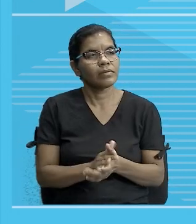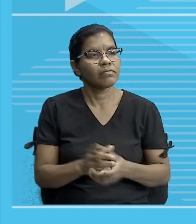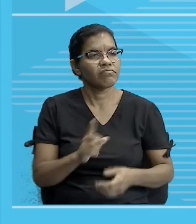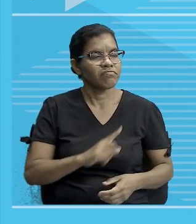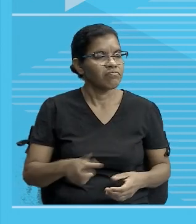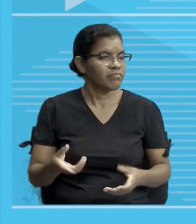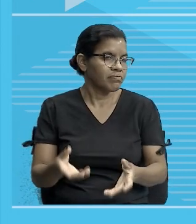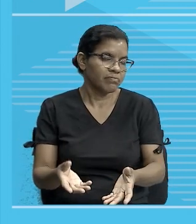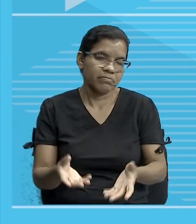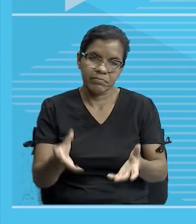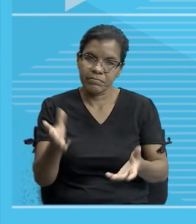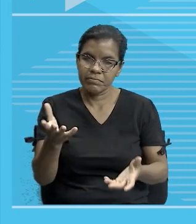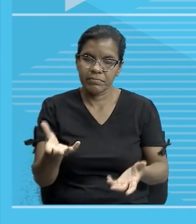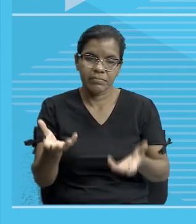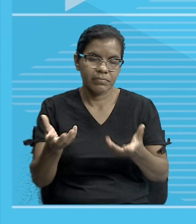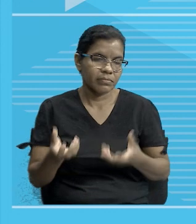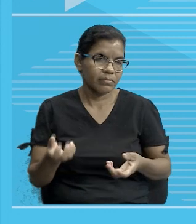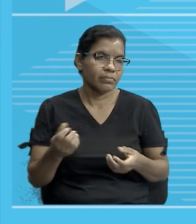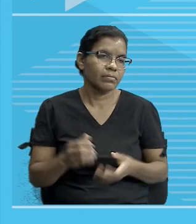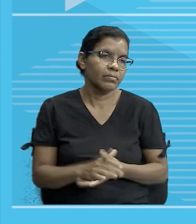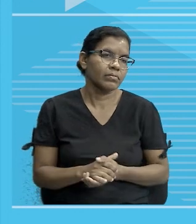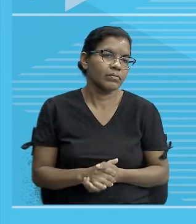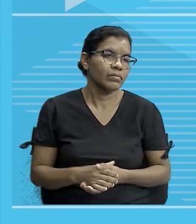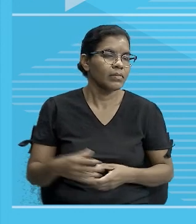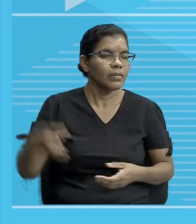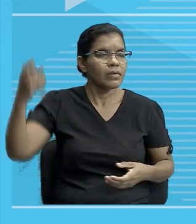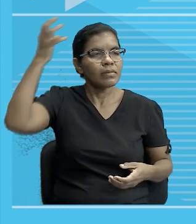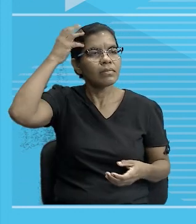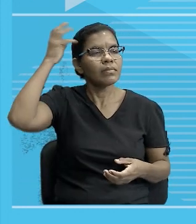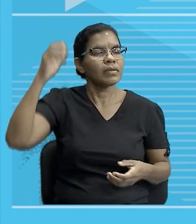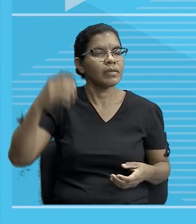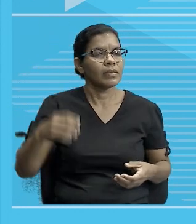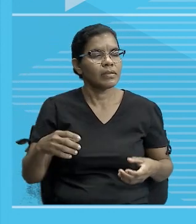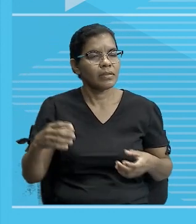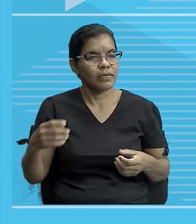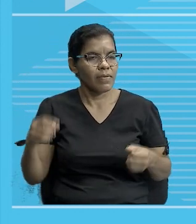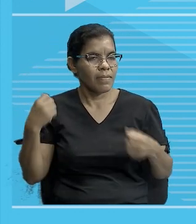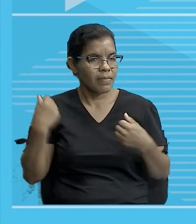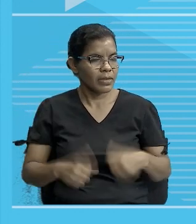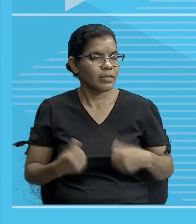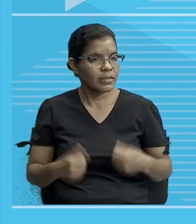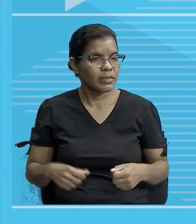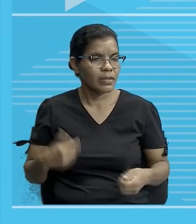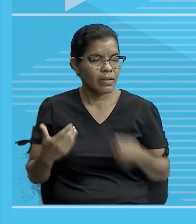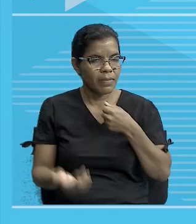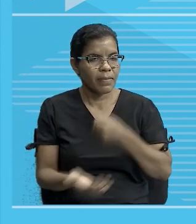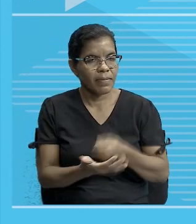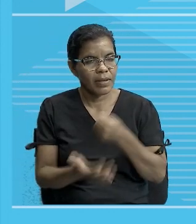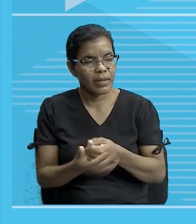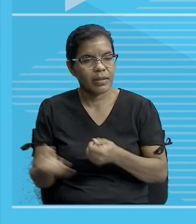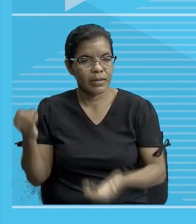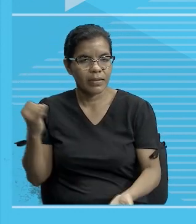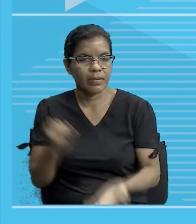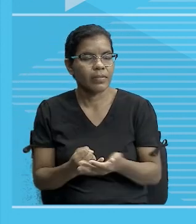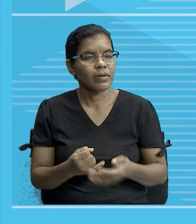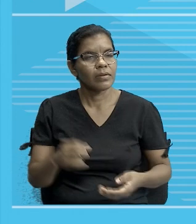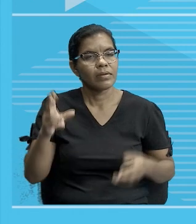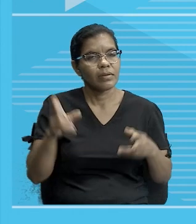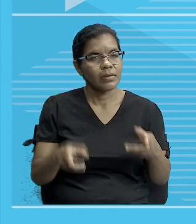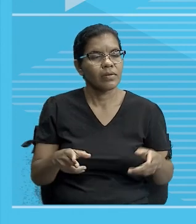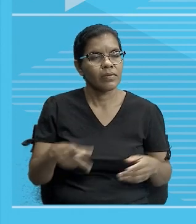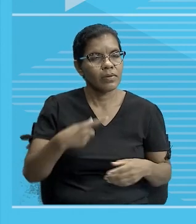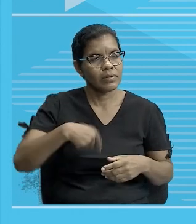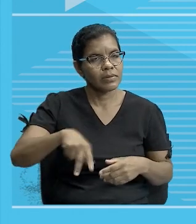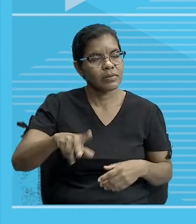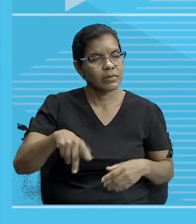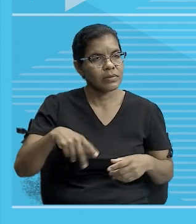A nobreza e o clero vão ter que pagar imposto. A nobreza e o clero vão ser cidadãos iguais aos outros. A